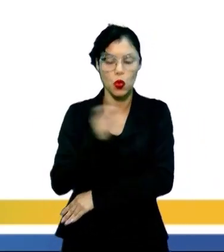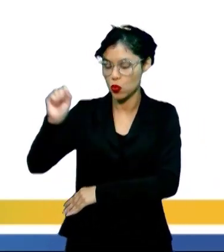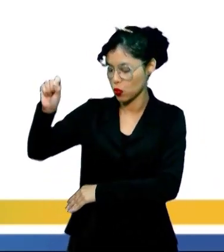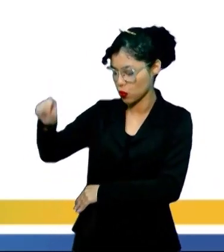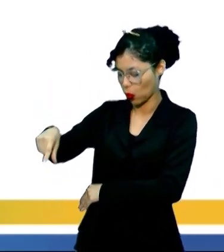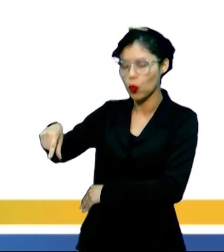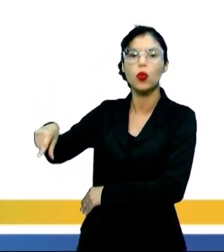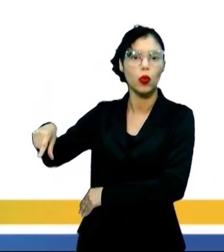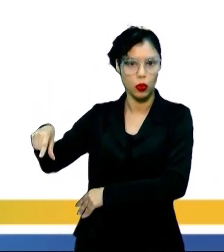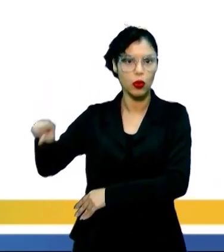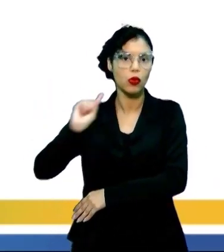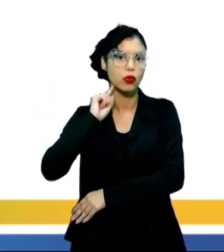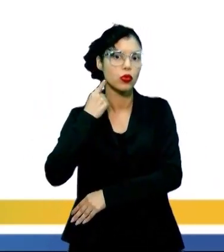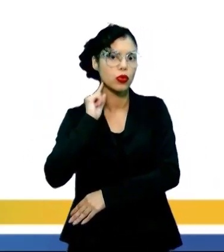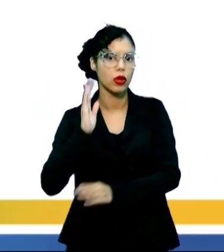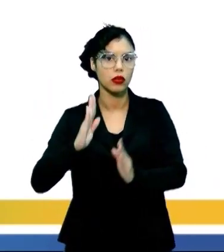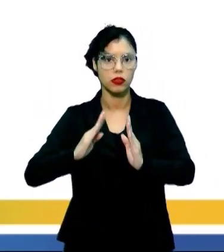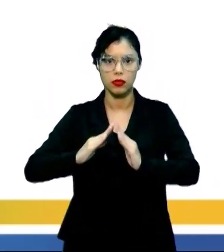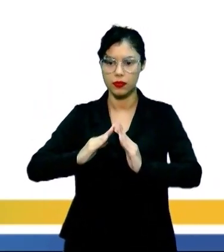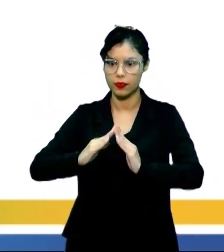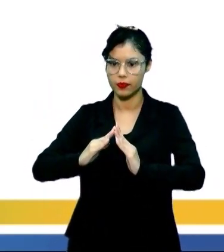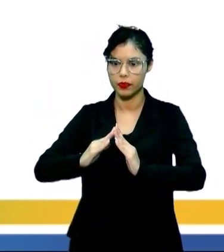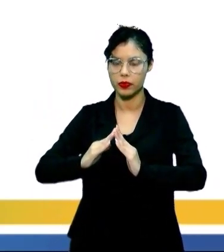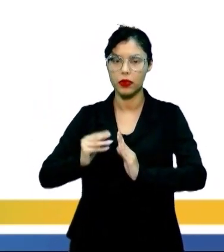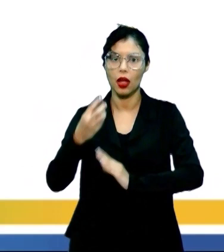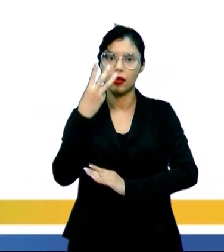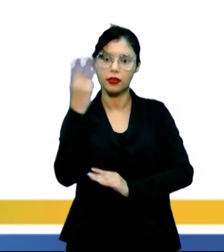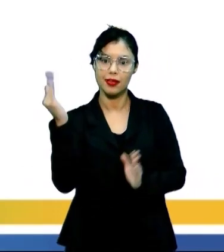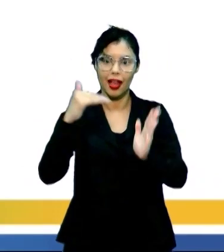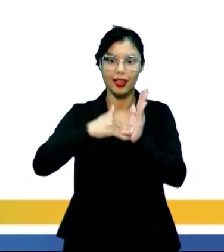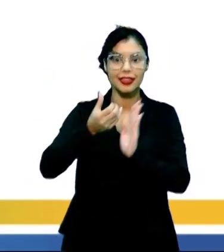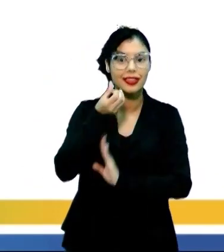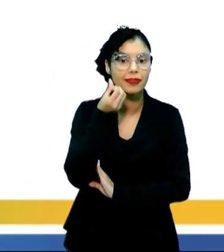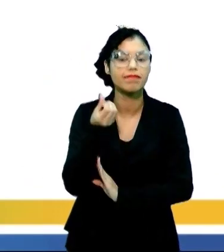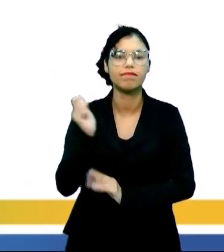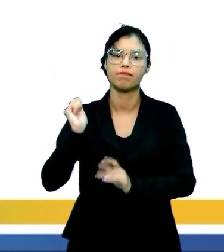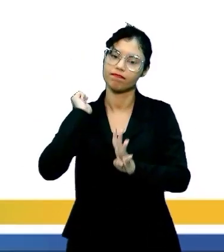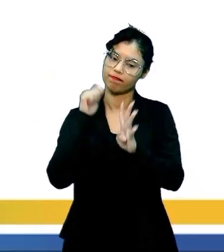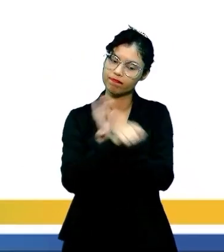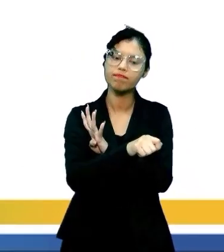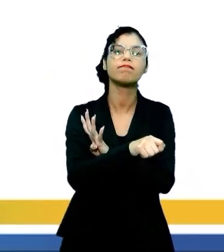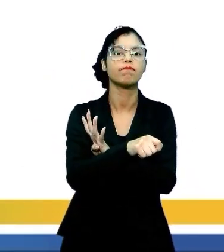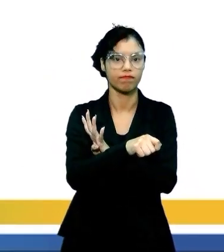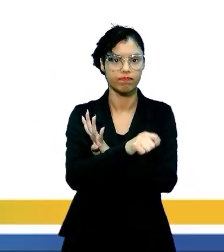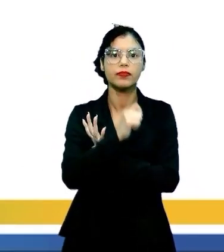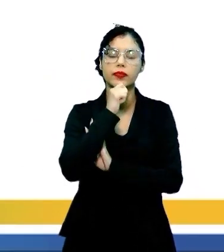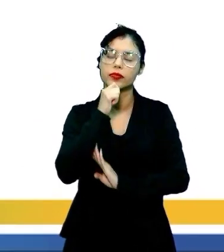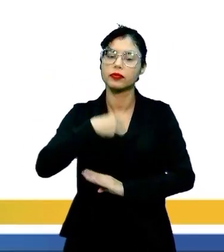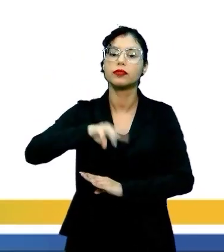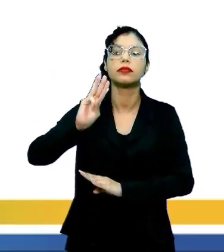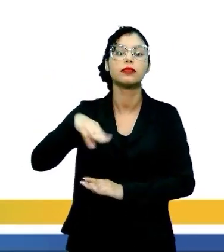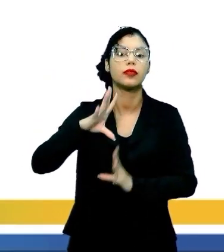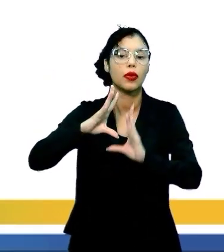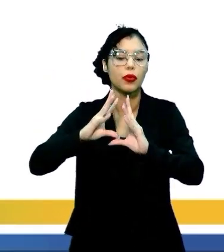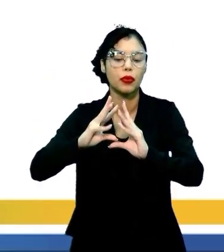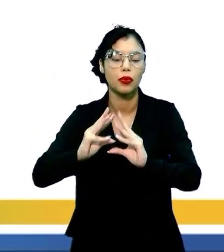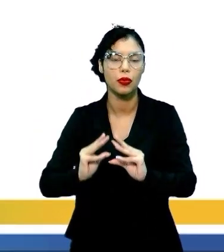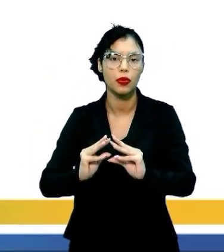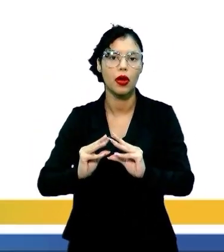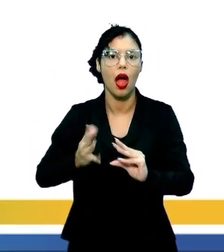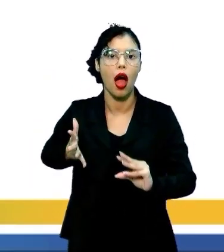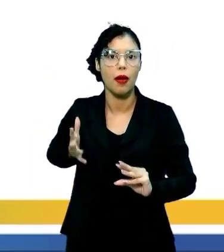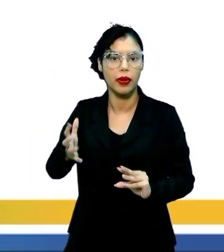ali fora pela janela de casa, ele dura de 3 a 6 meses para ser decomposto. Por quem mesmo? Quem é que faz a decomposição? Fungos